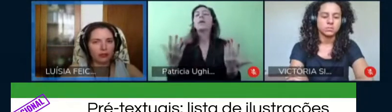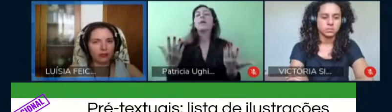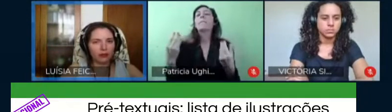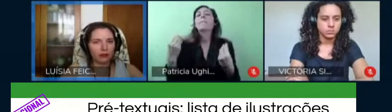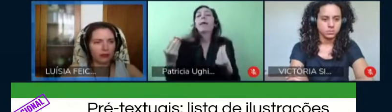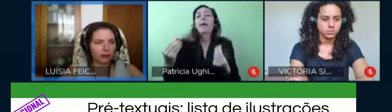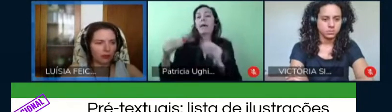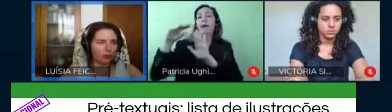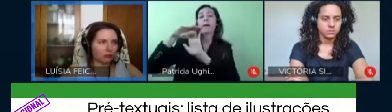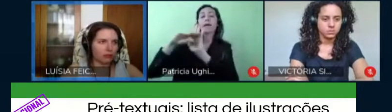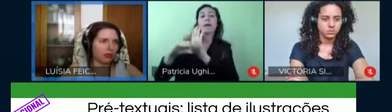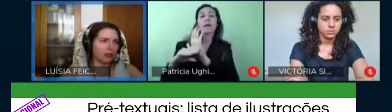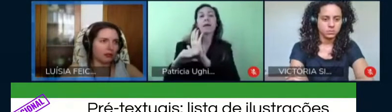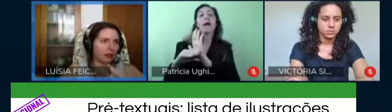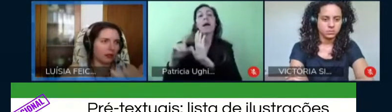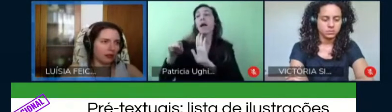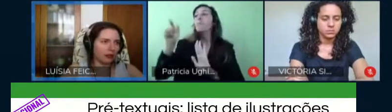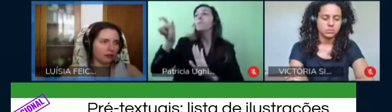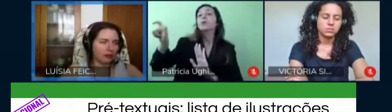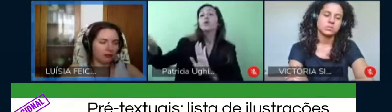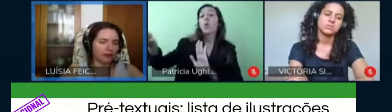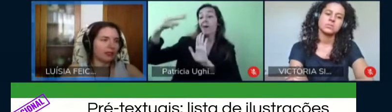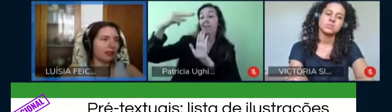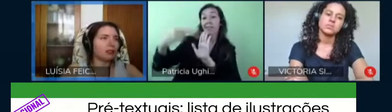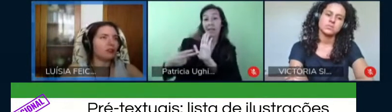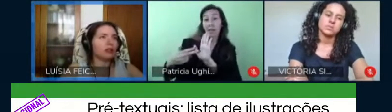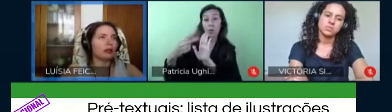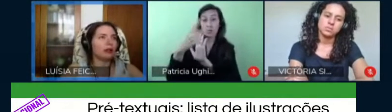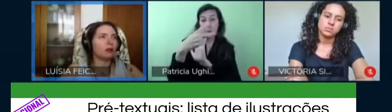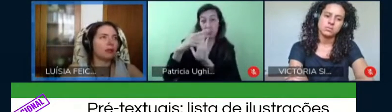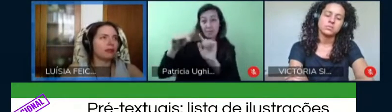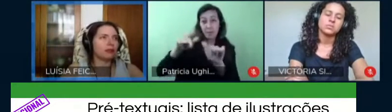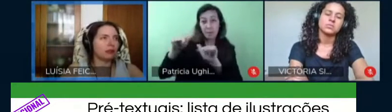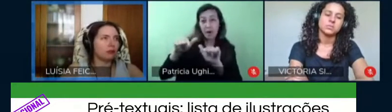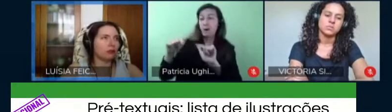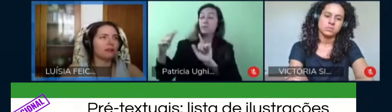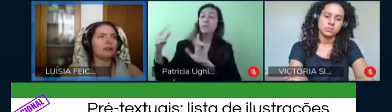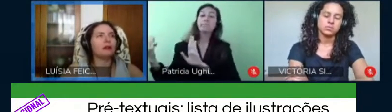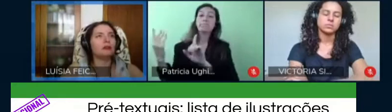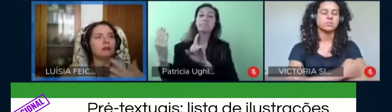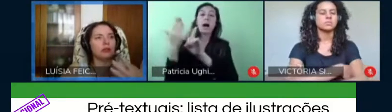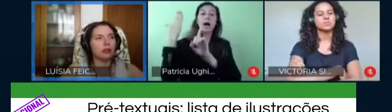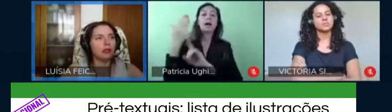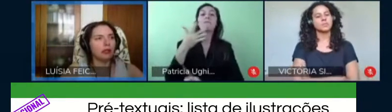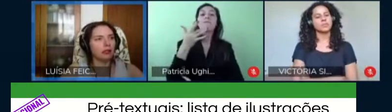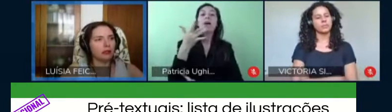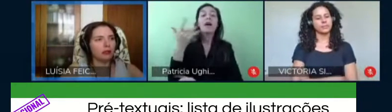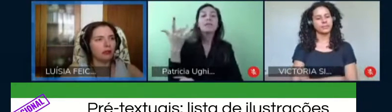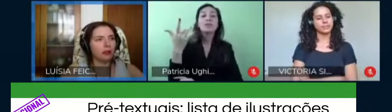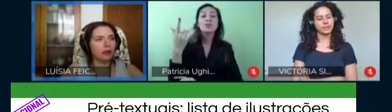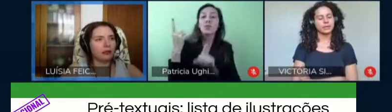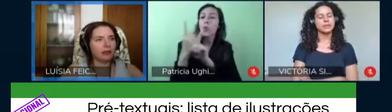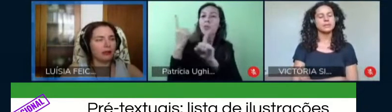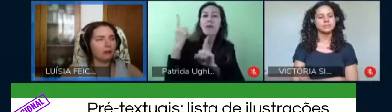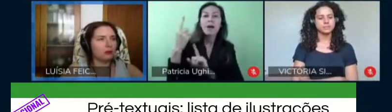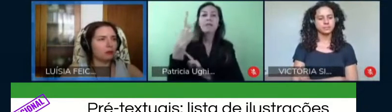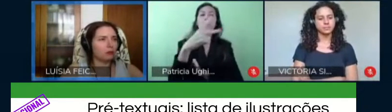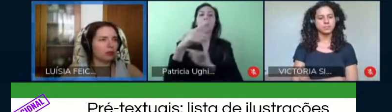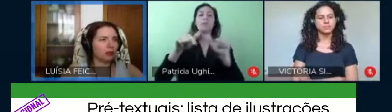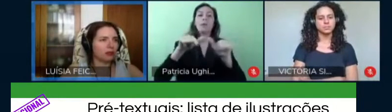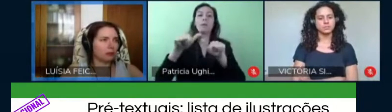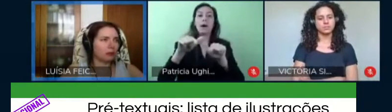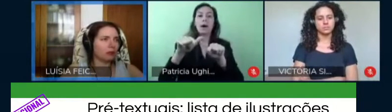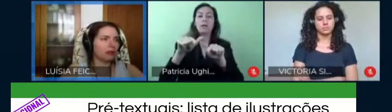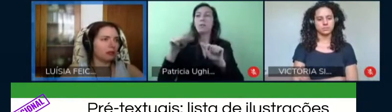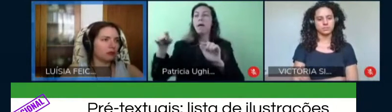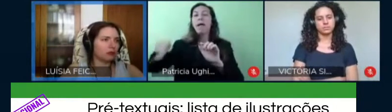usuário se encontre e facilite a recuperação da informação e ele saiba